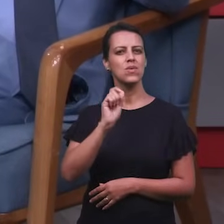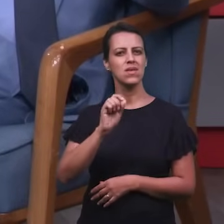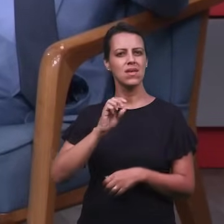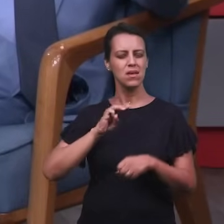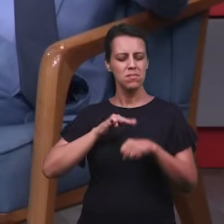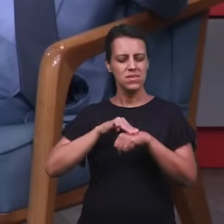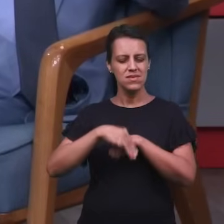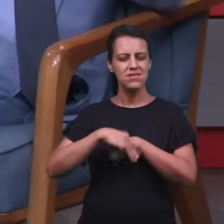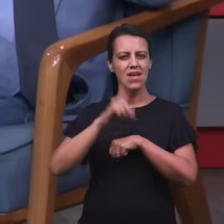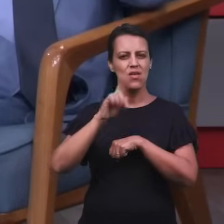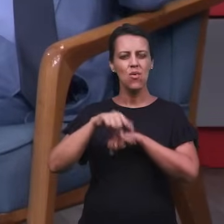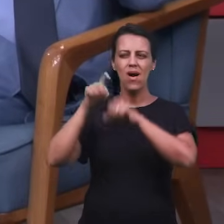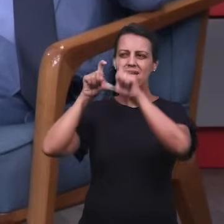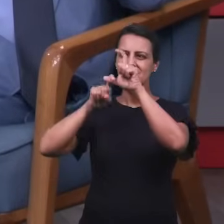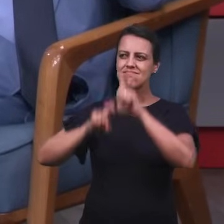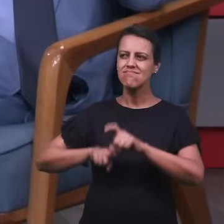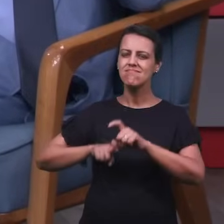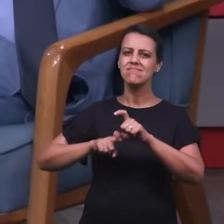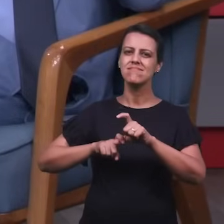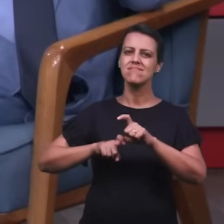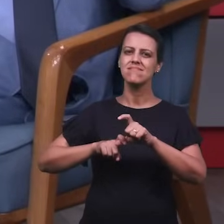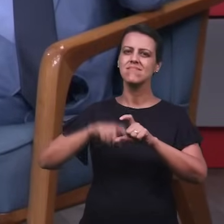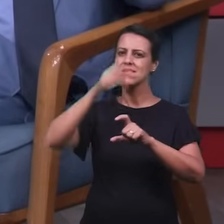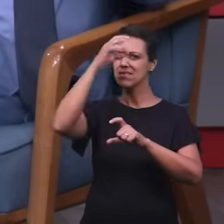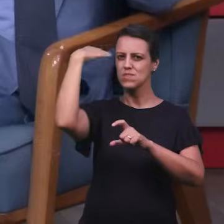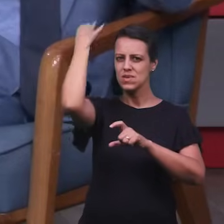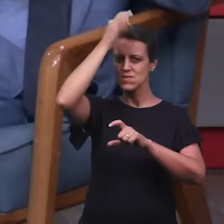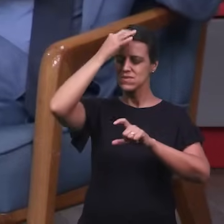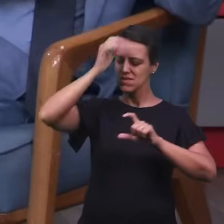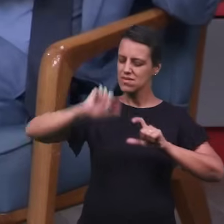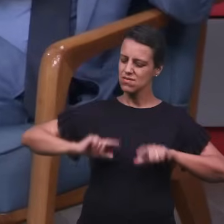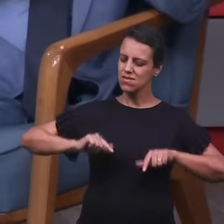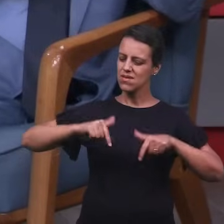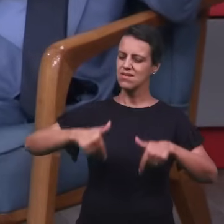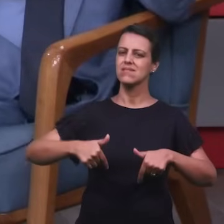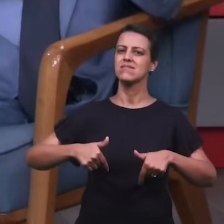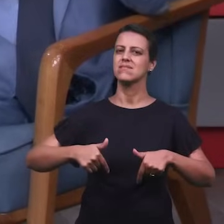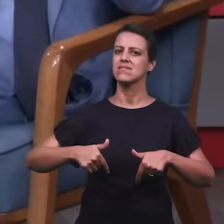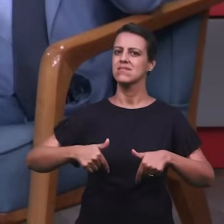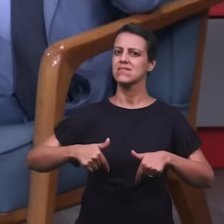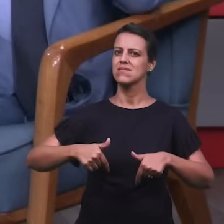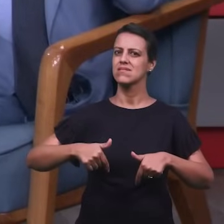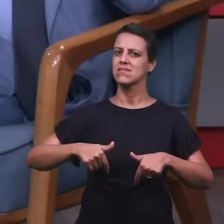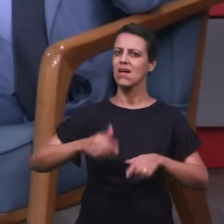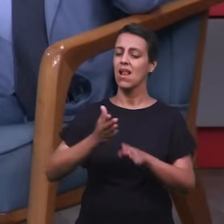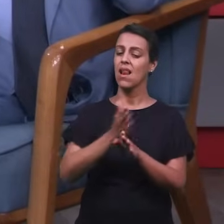sangue, da operação do Espírito Santo. Estão lembrados lá do Velho Testamento?